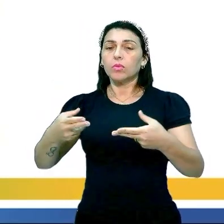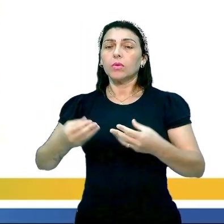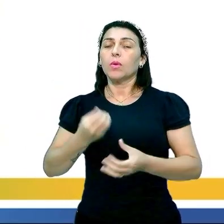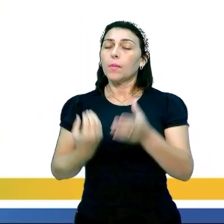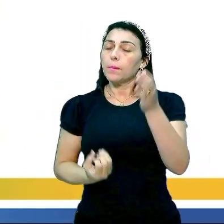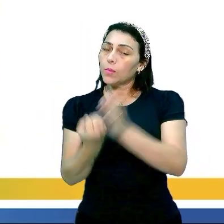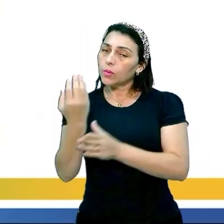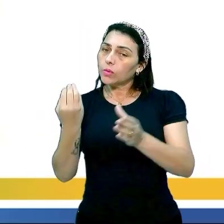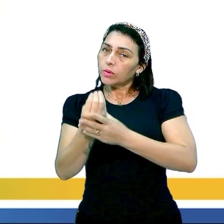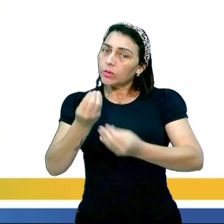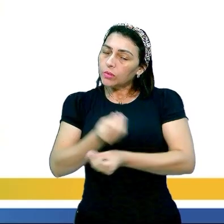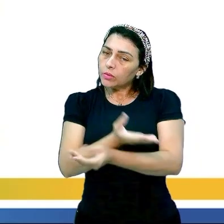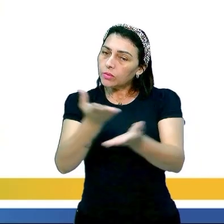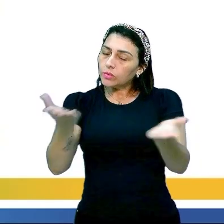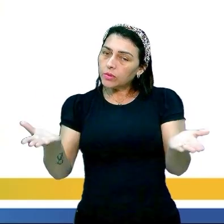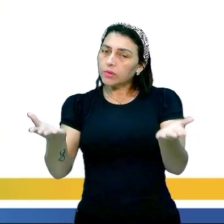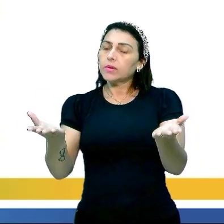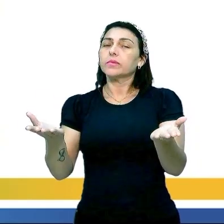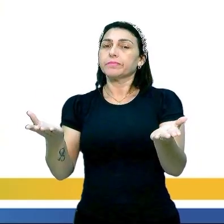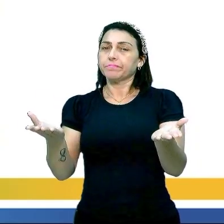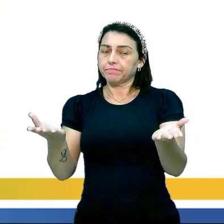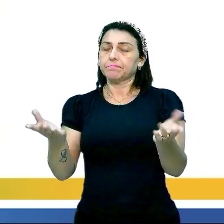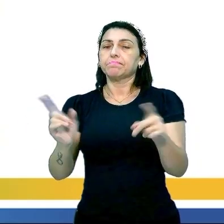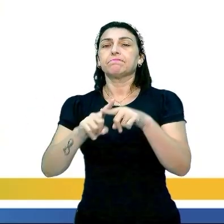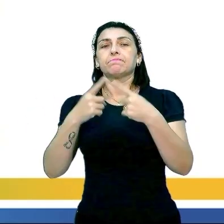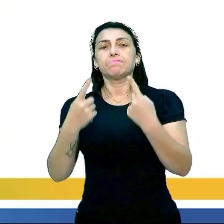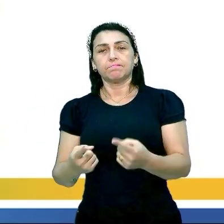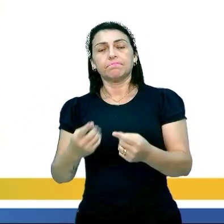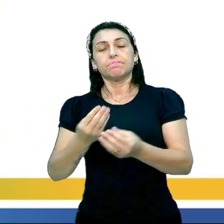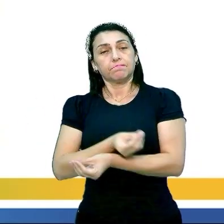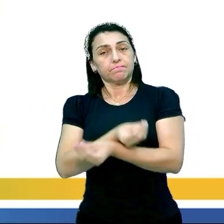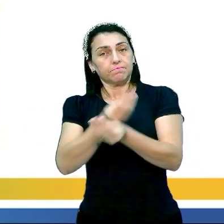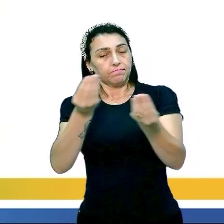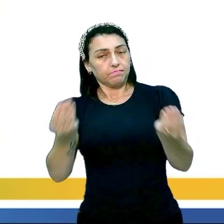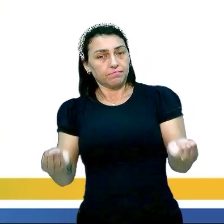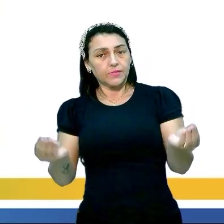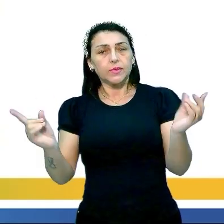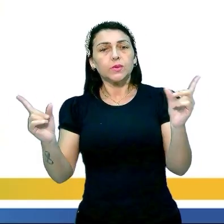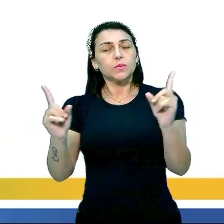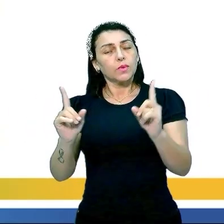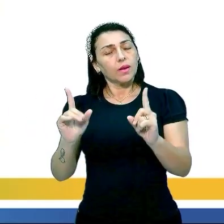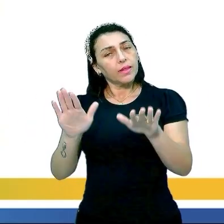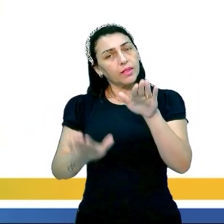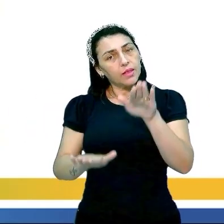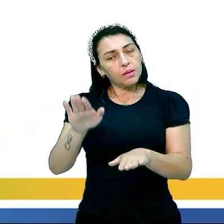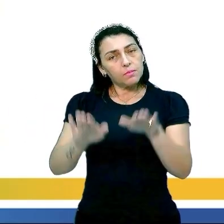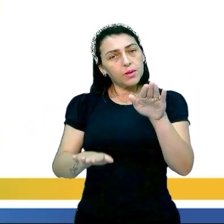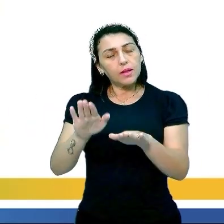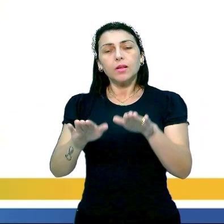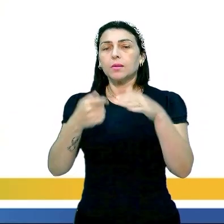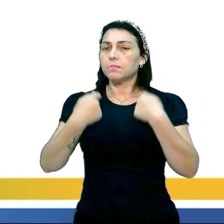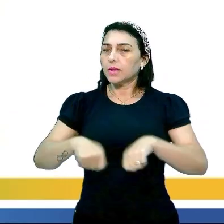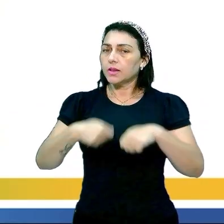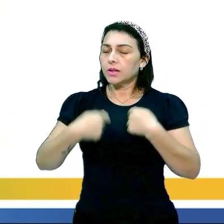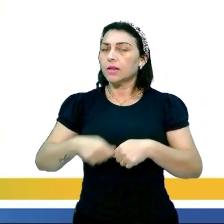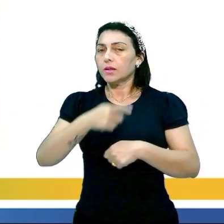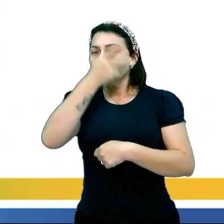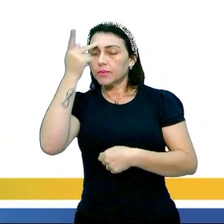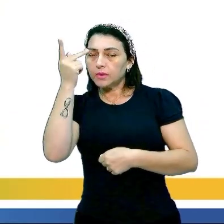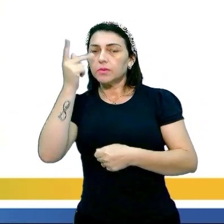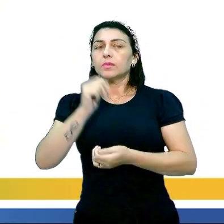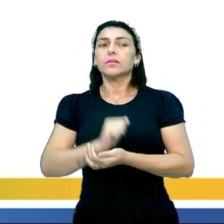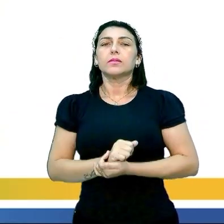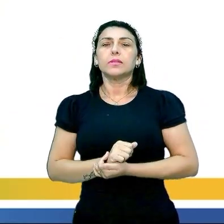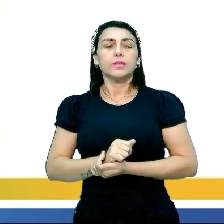distribuídas, elas são produzidas em alta escala, mas elas são distribuídas de conformidade com as necessidades das